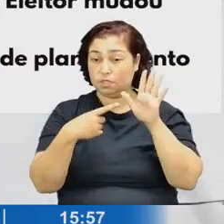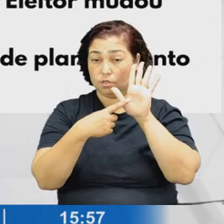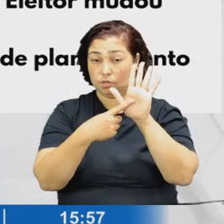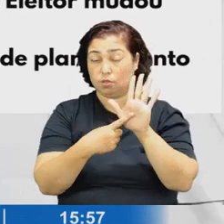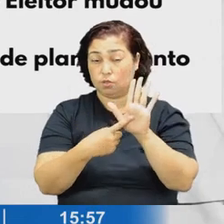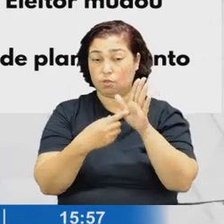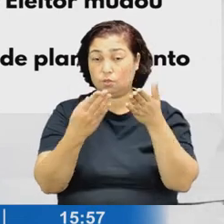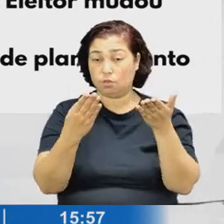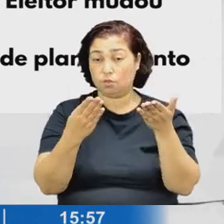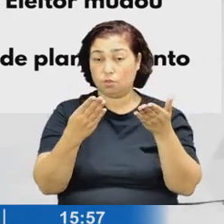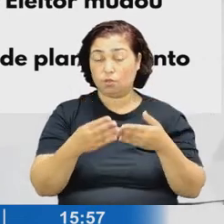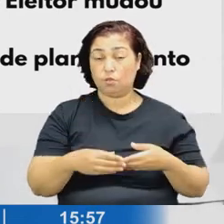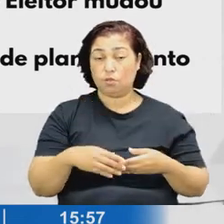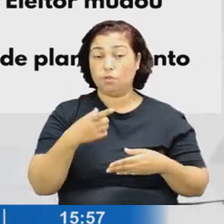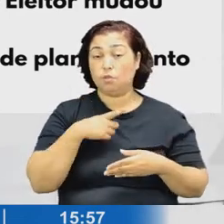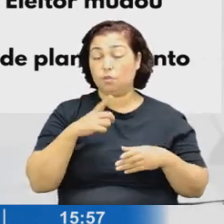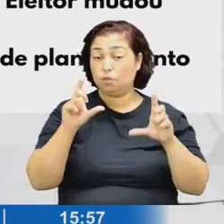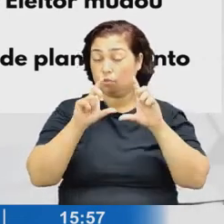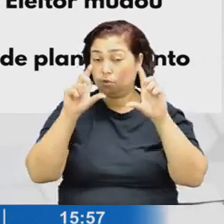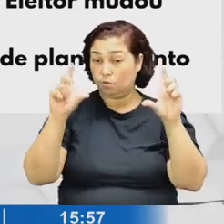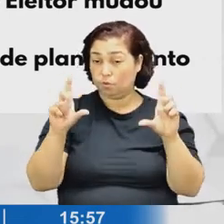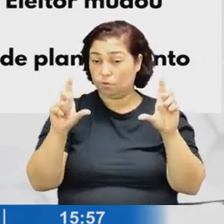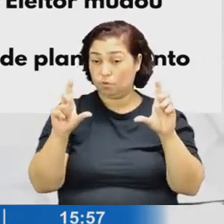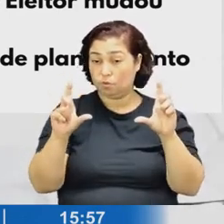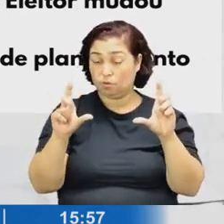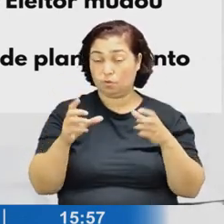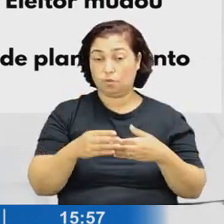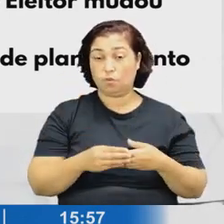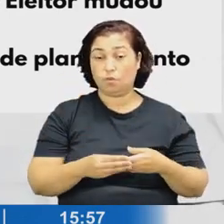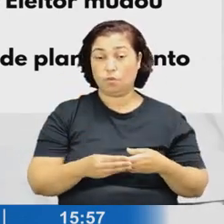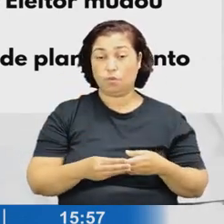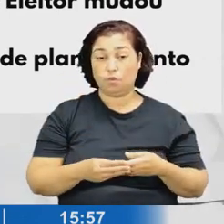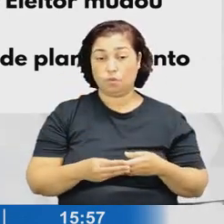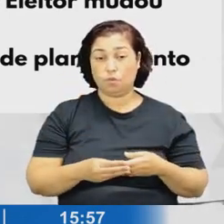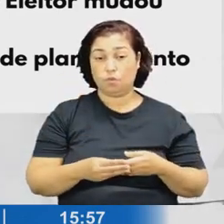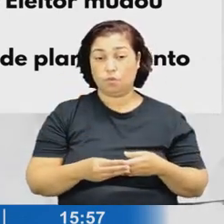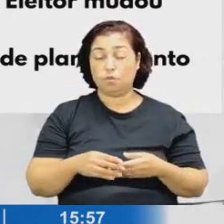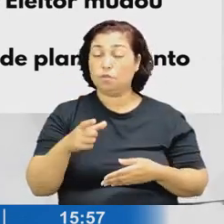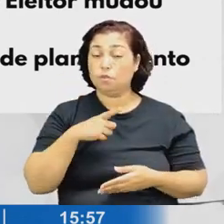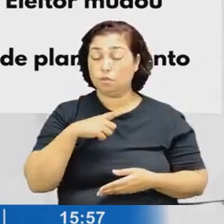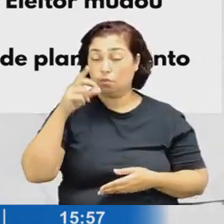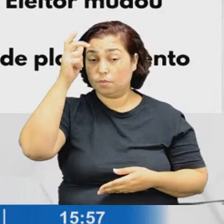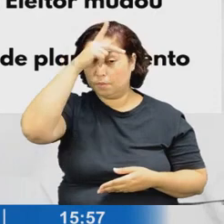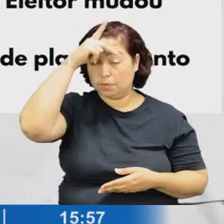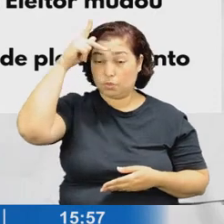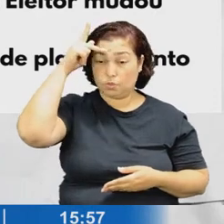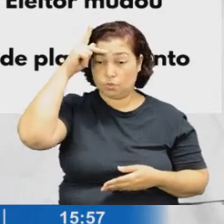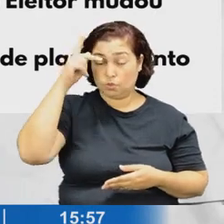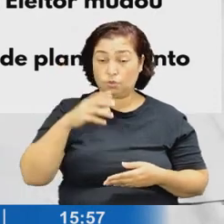então assim hoje a gente tem um cenário que você tem pessoas que são de direita